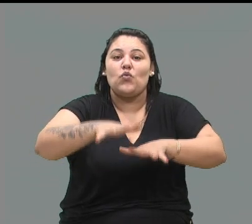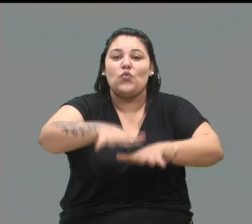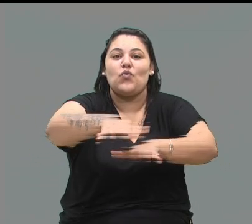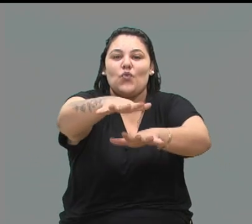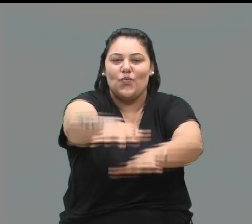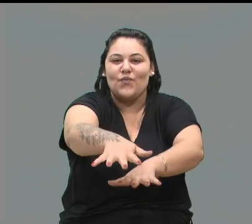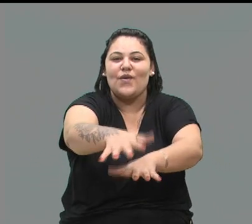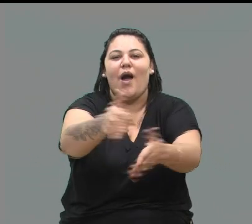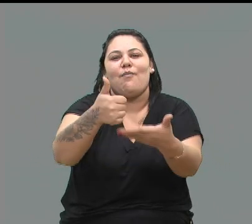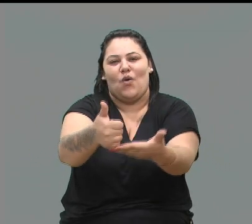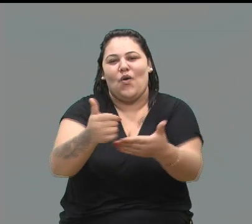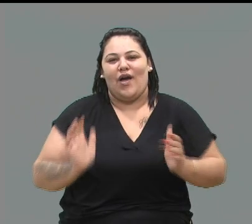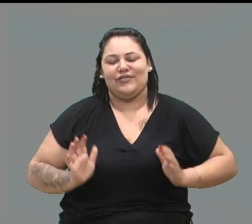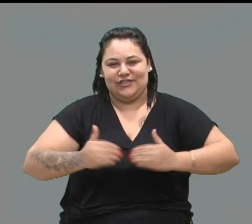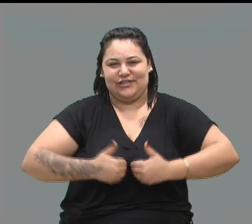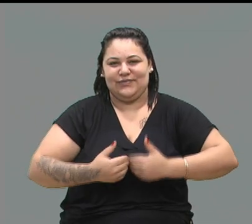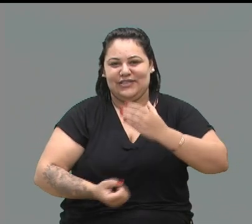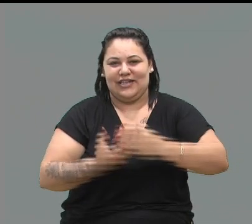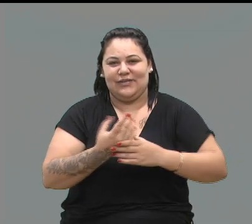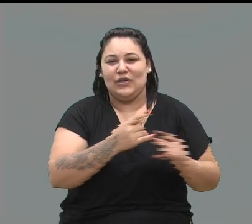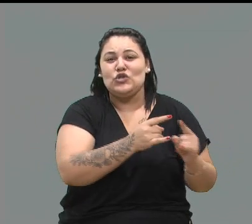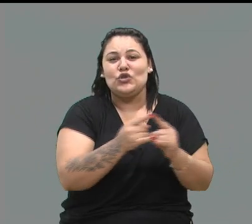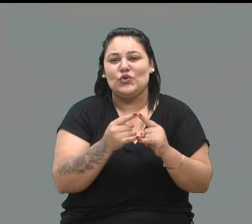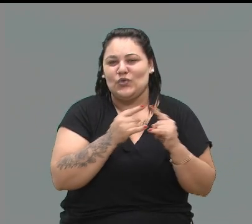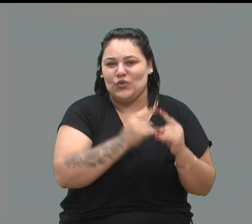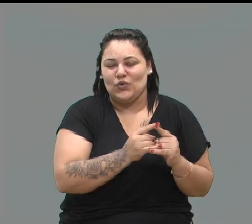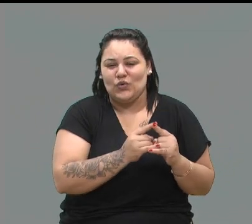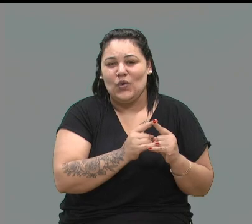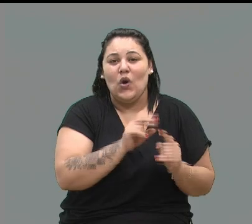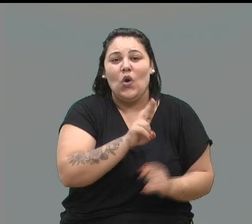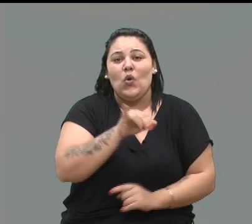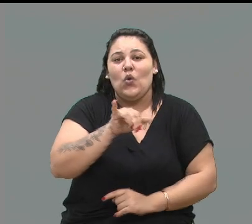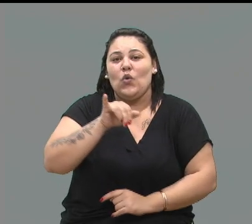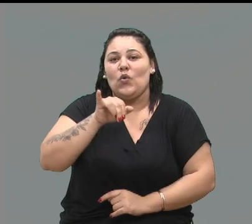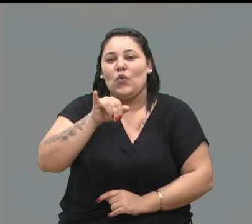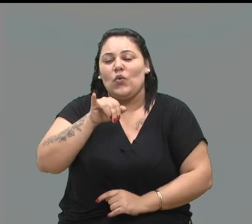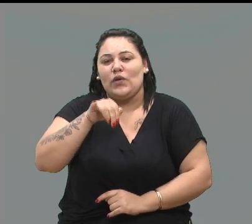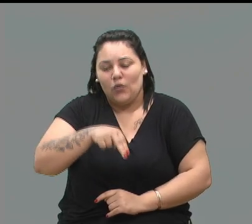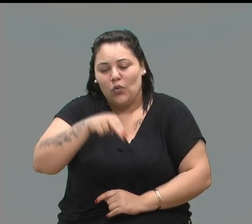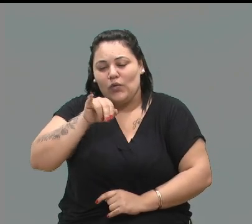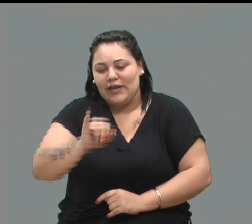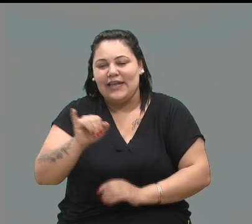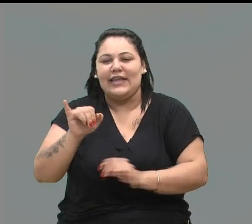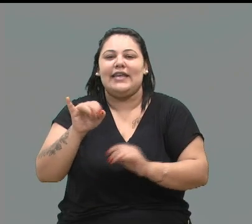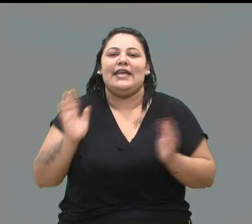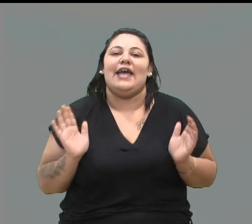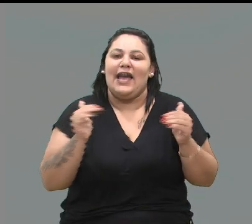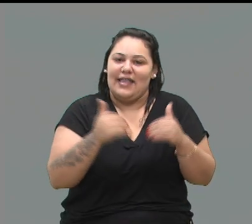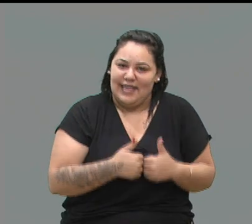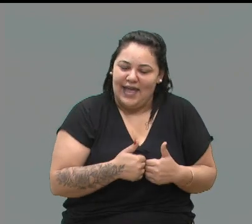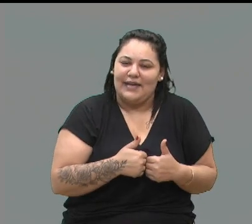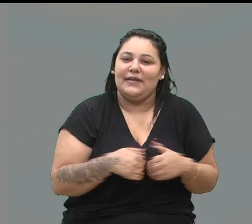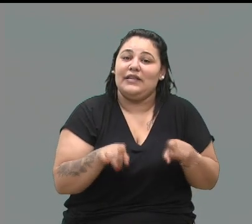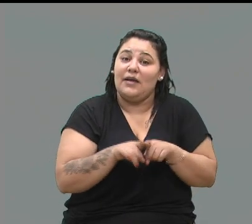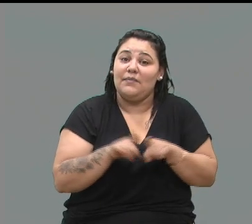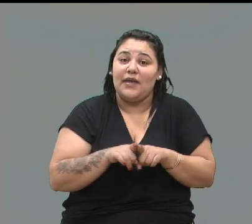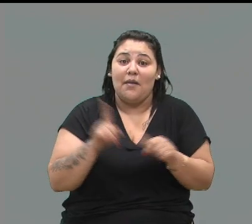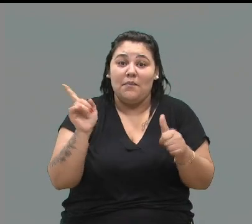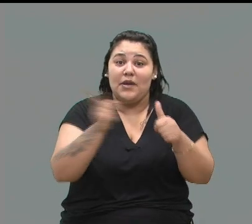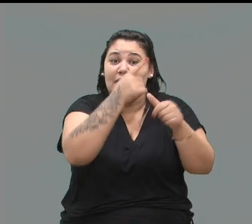né, promovido pelo Instituto Unitea, e também a primeira maratona de revezamento de Caxias do